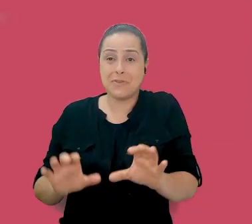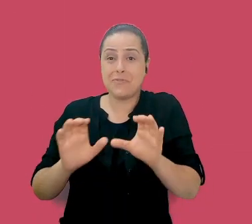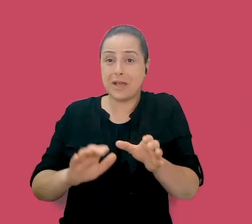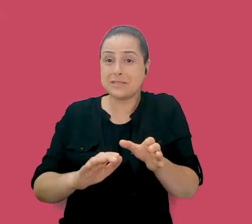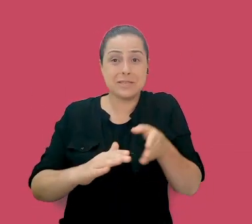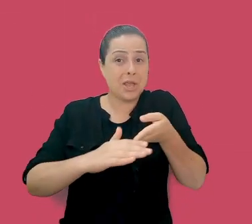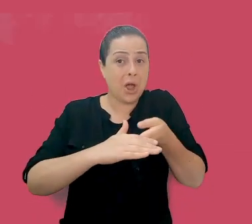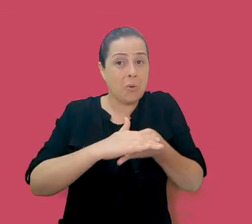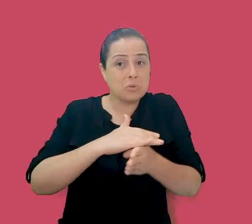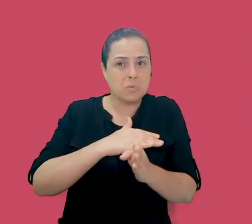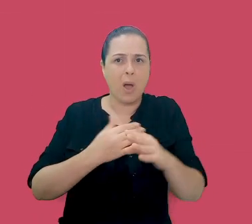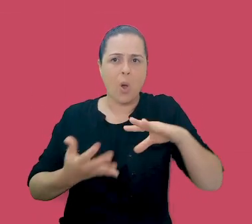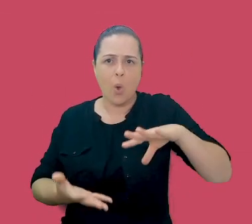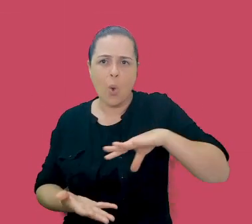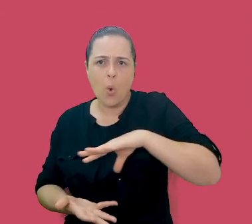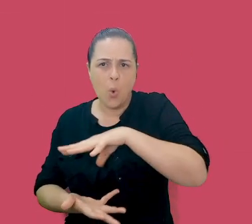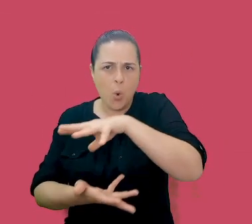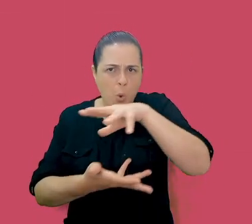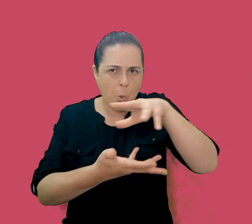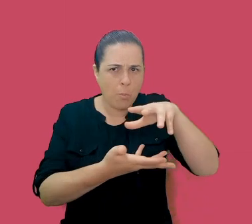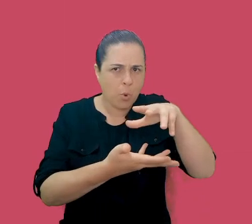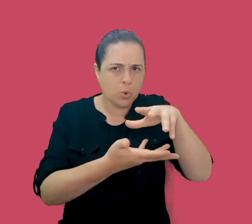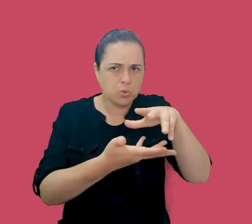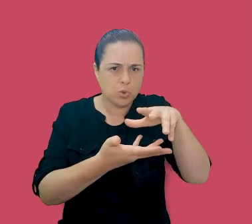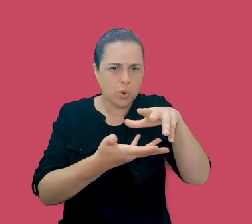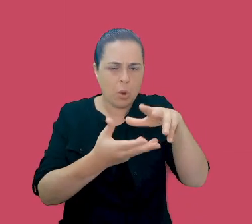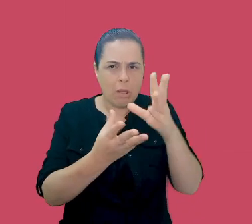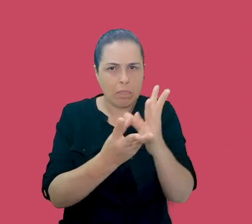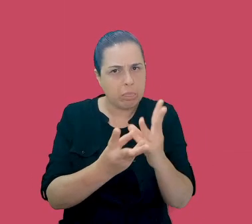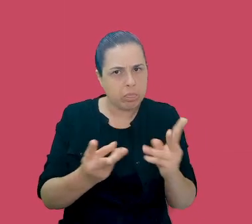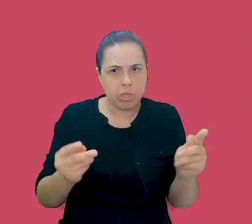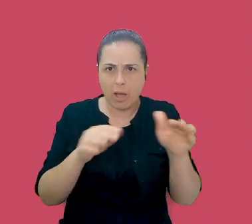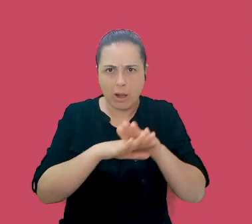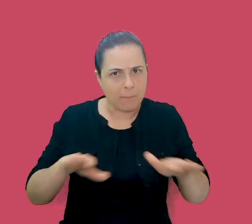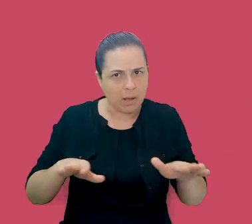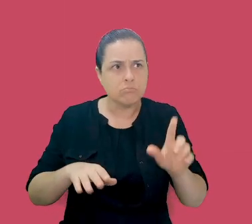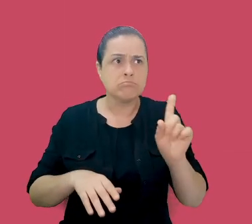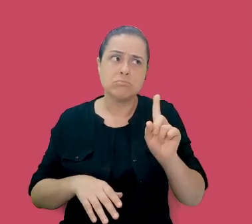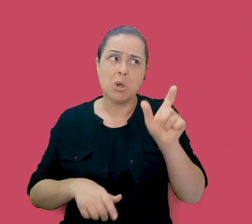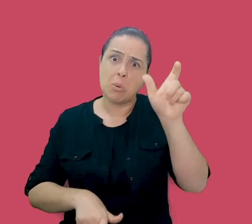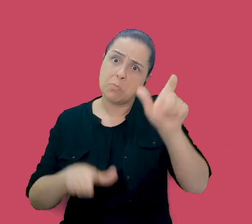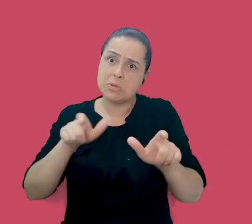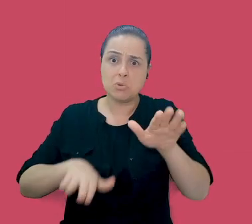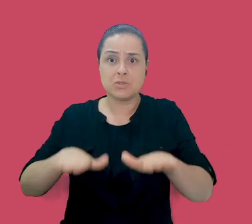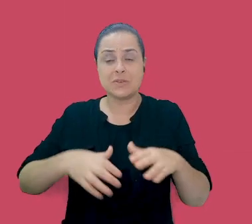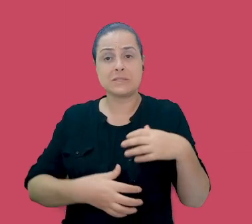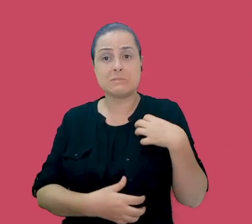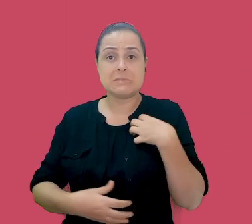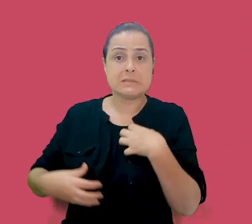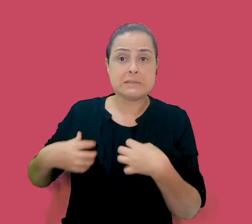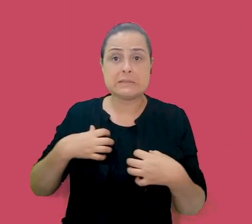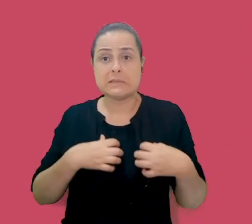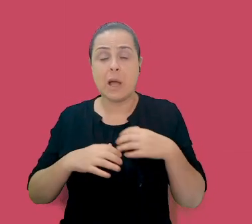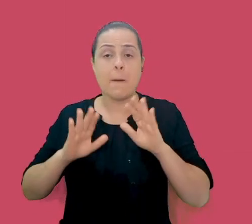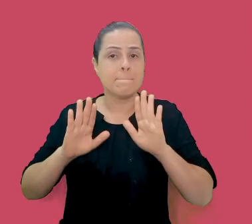não está acabando, ele está talvez agonizando um pouco, mas ele não está acabando, né? Então acho que é isso que é legal a gente perceber, que assim, tem sim